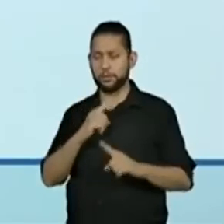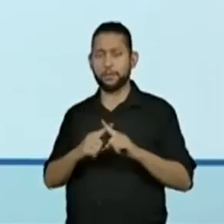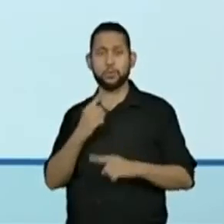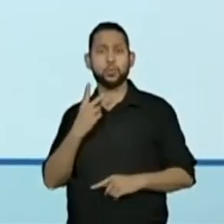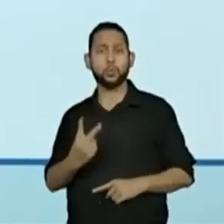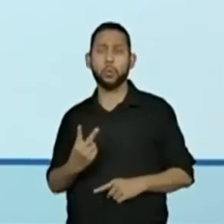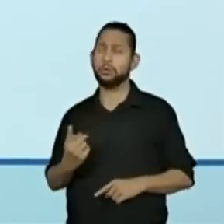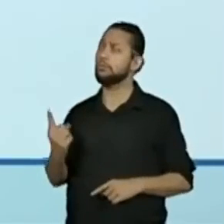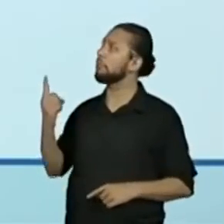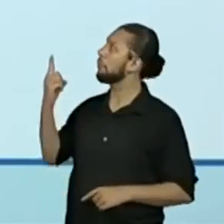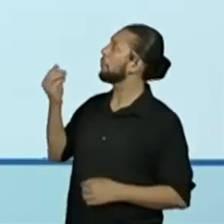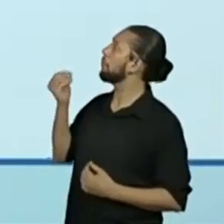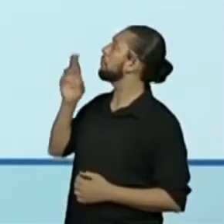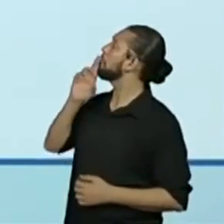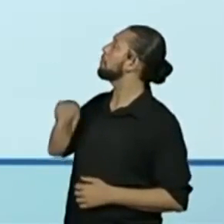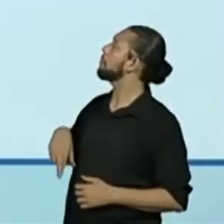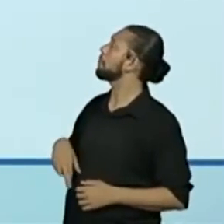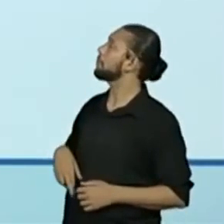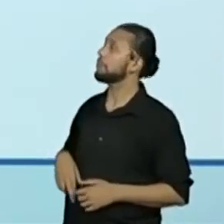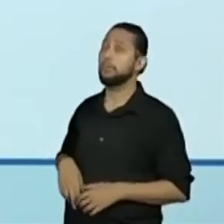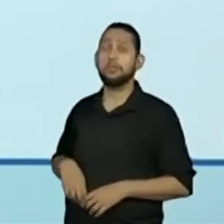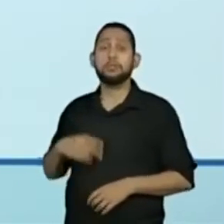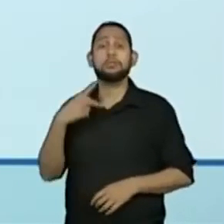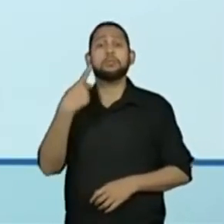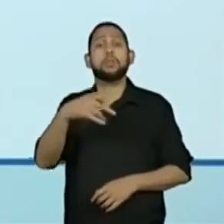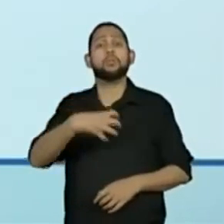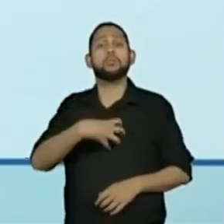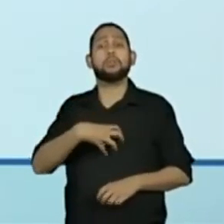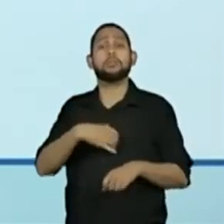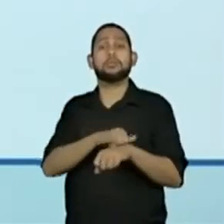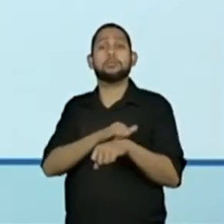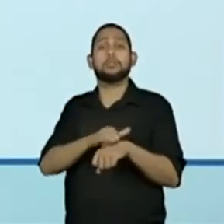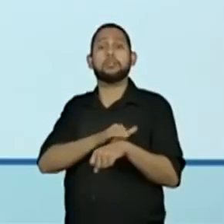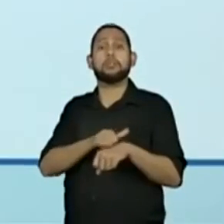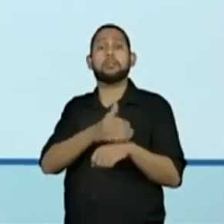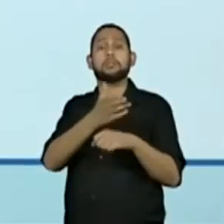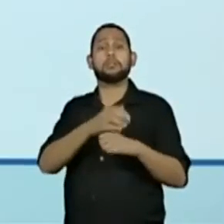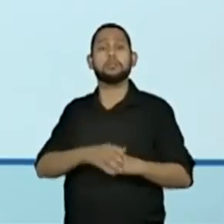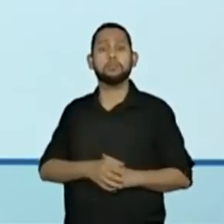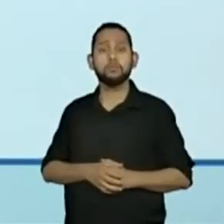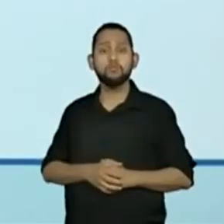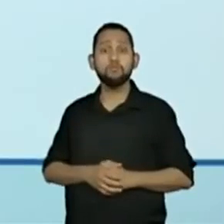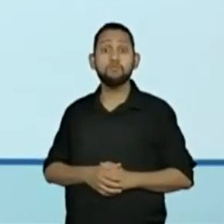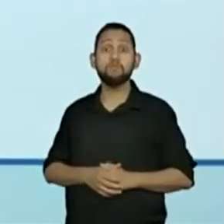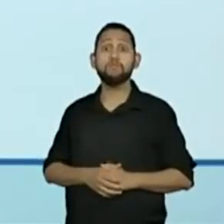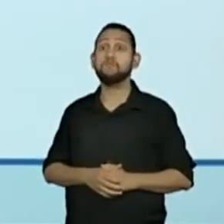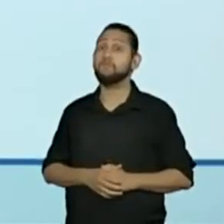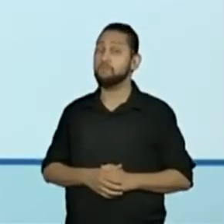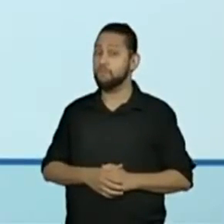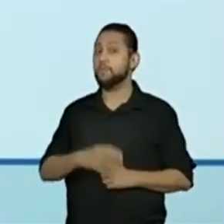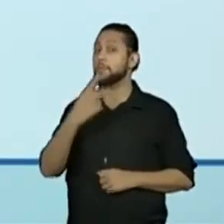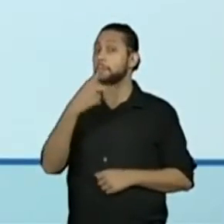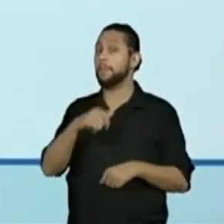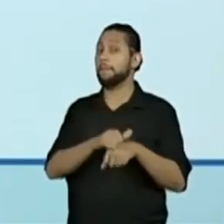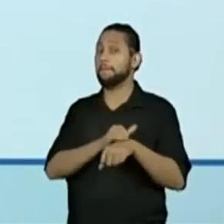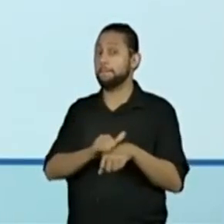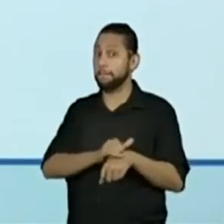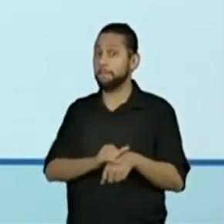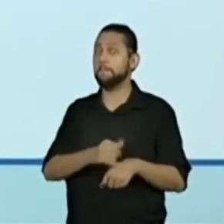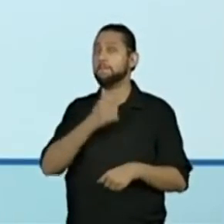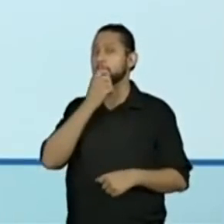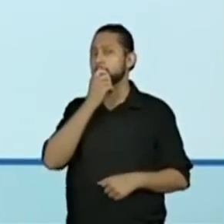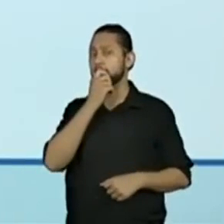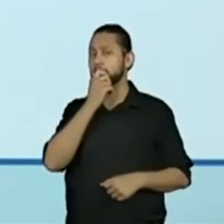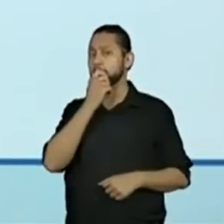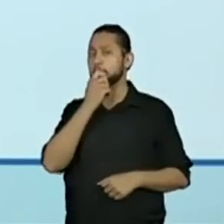e 40 centavos que estratégia eu posso utilizar a estratégia eu posso